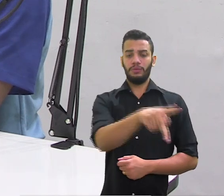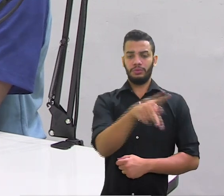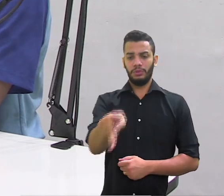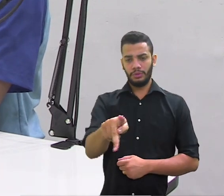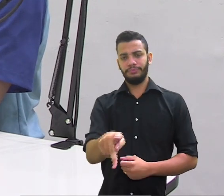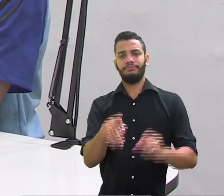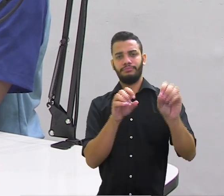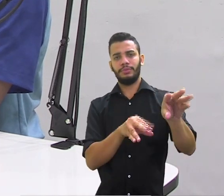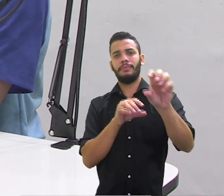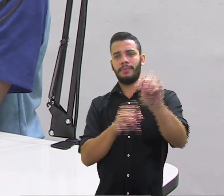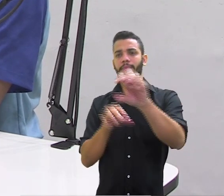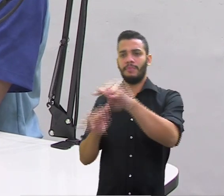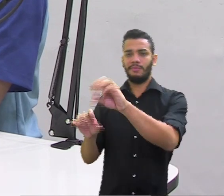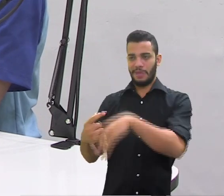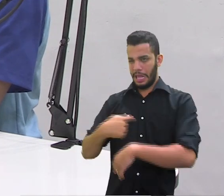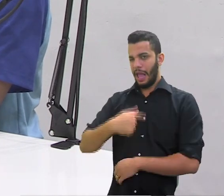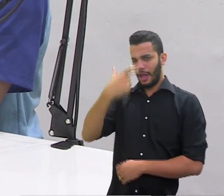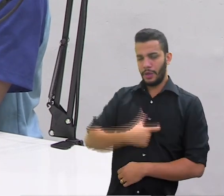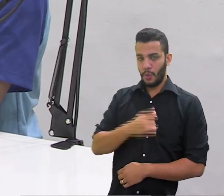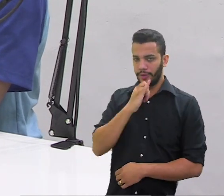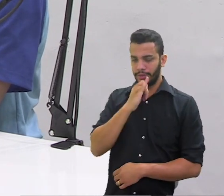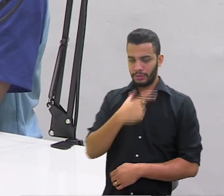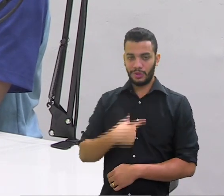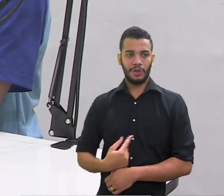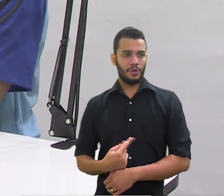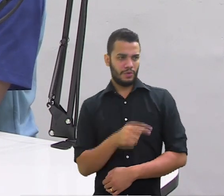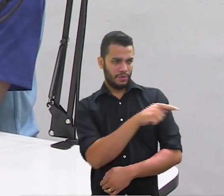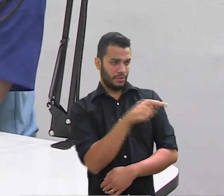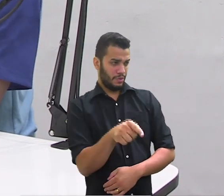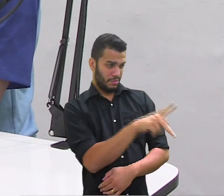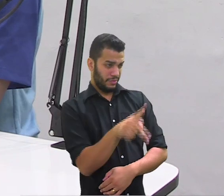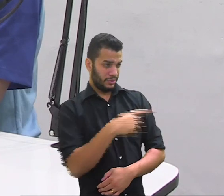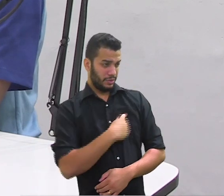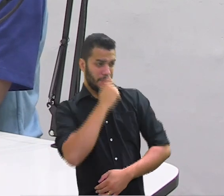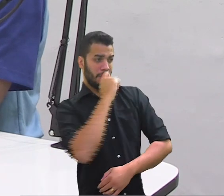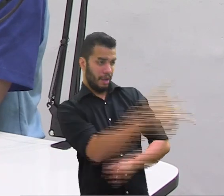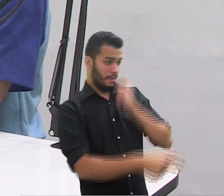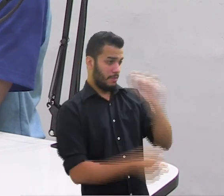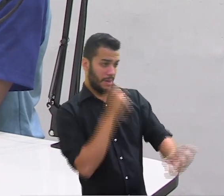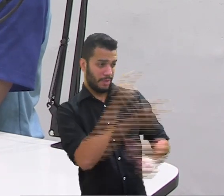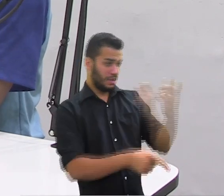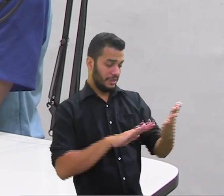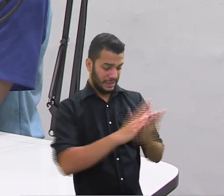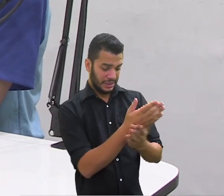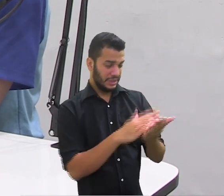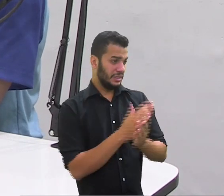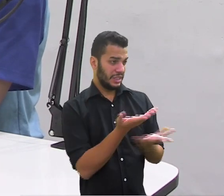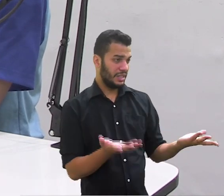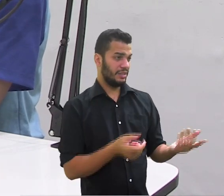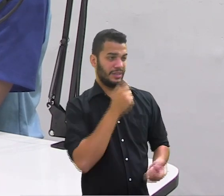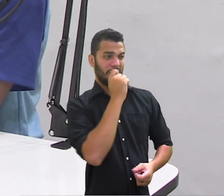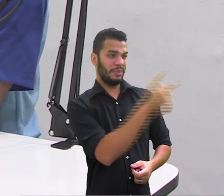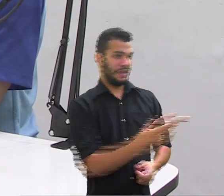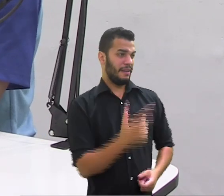aluno vira e fala, nossa, essa aula dessa professora é chata, que não sei o quê. Isso